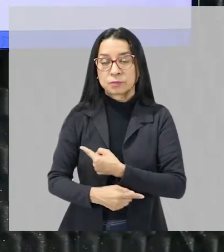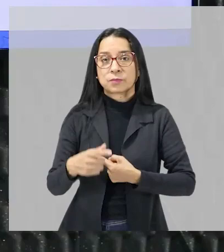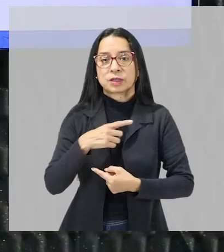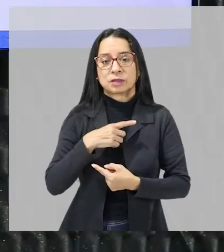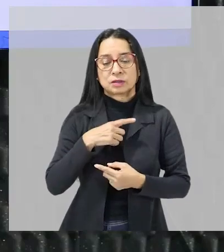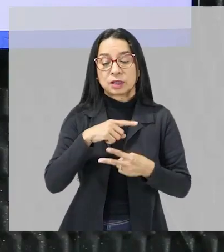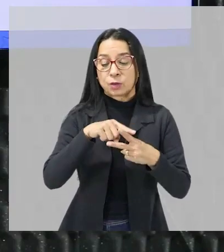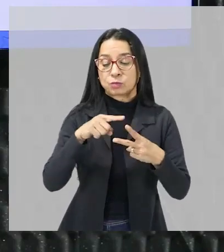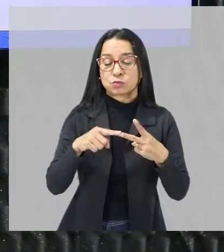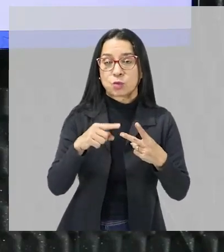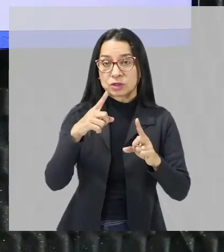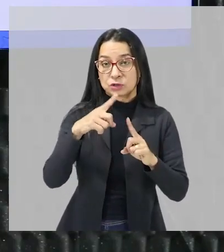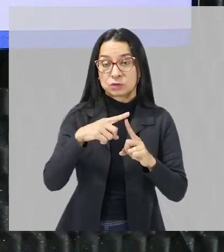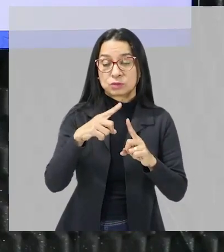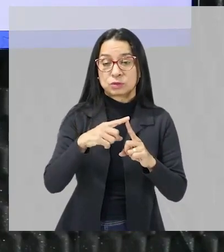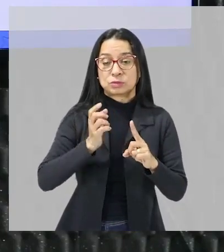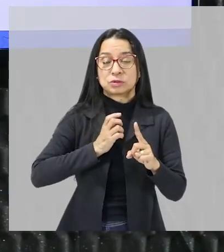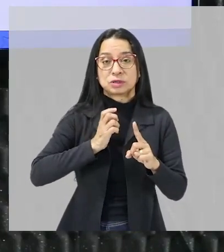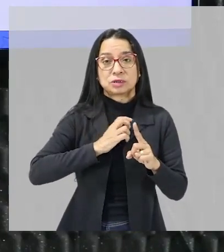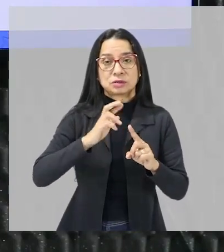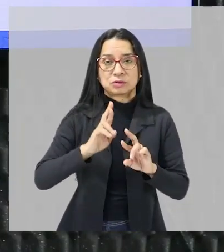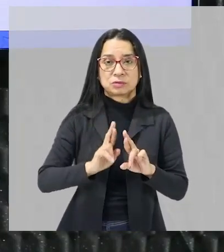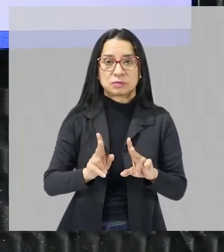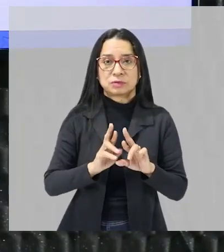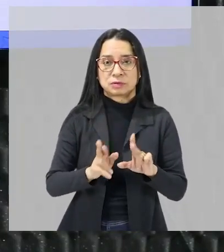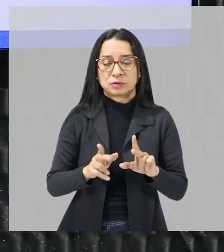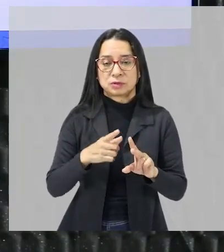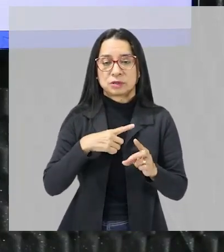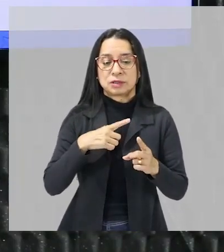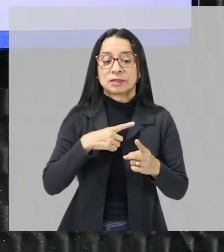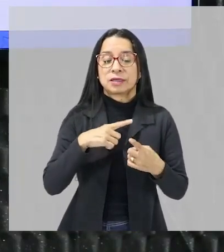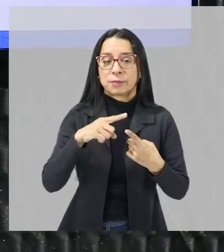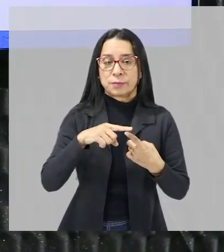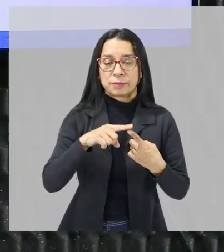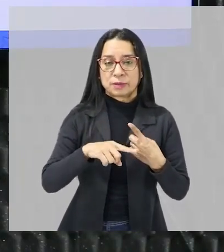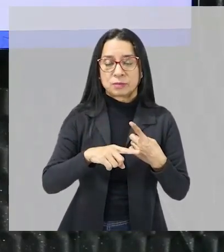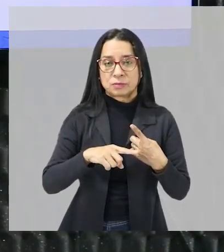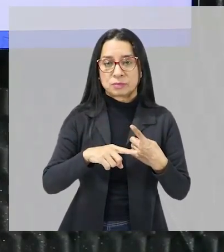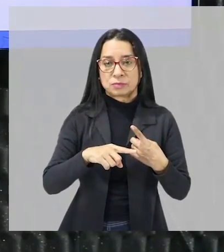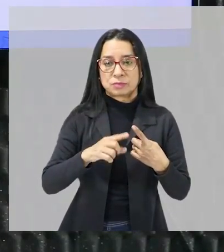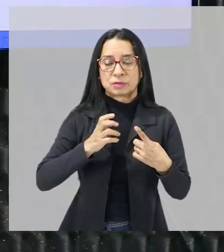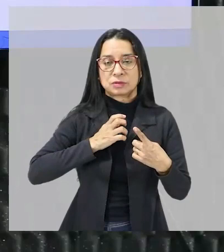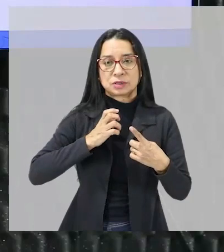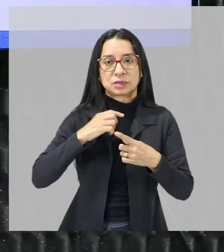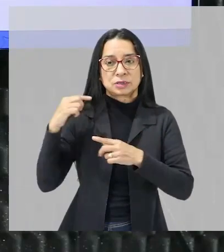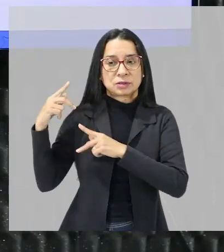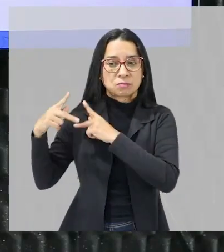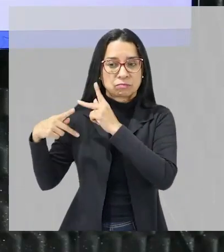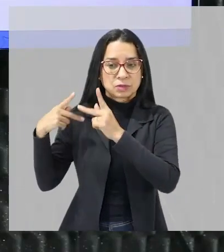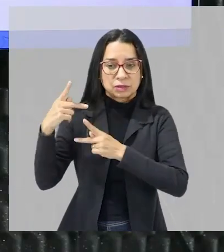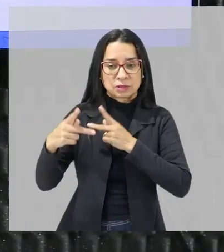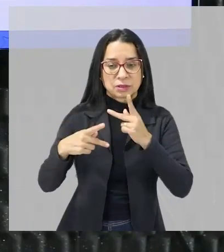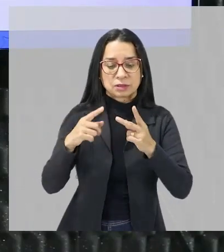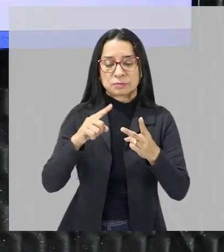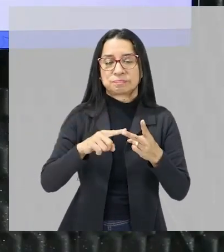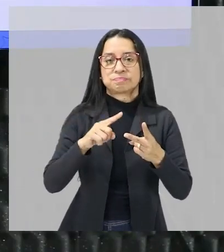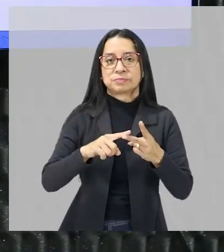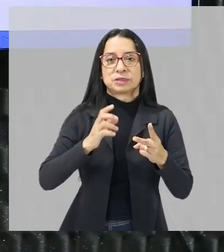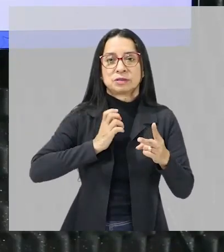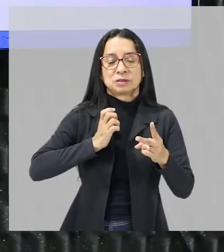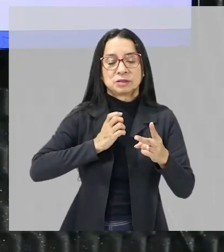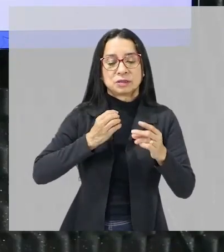existem dois tipos de riqueza diferentes. Entenda, existe a riqueza herdada e a riqueza produzida pelo